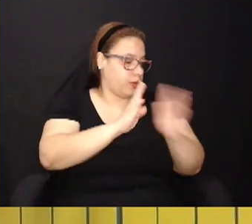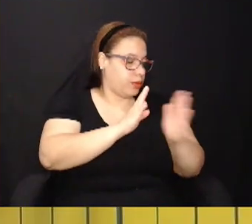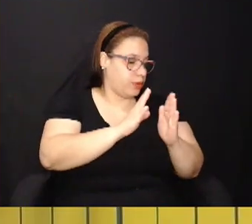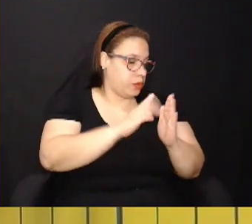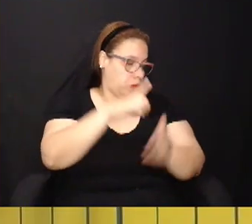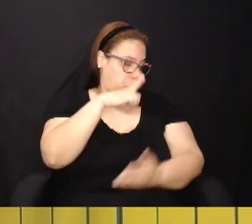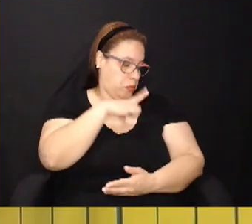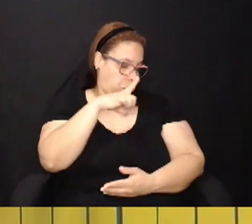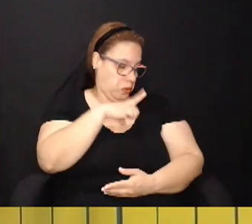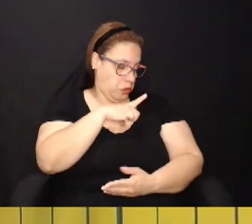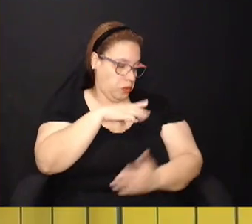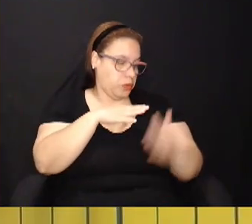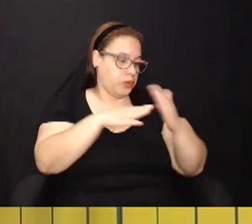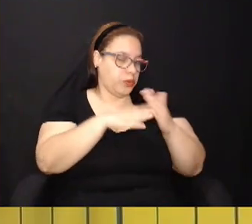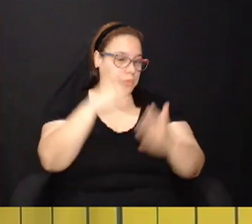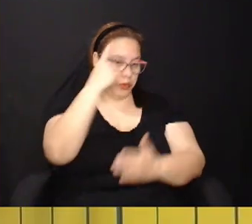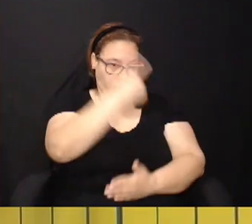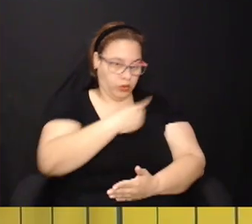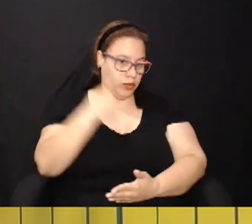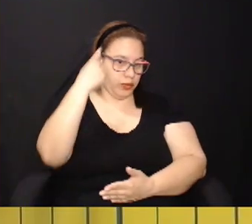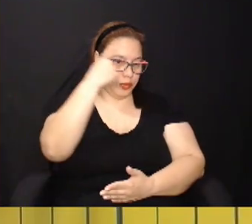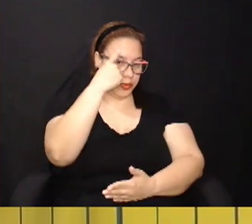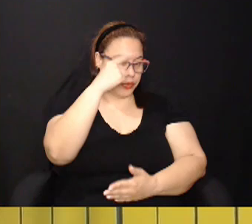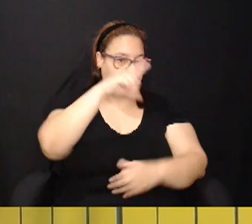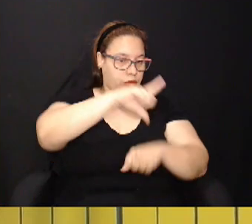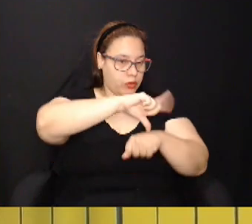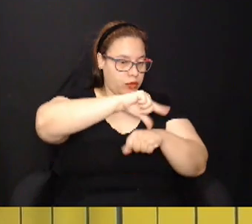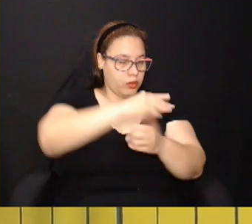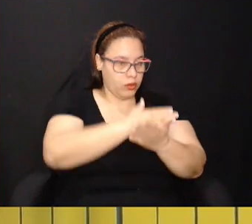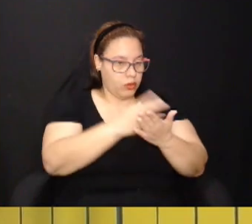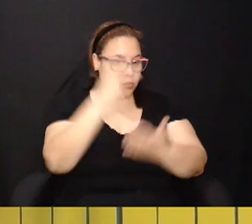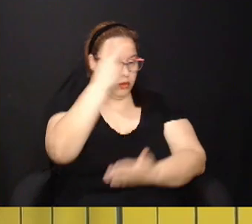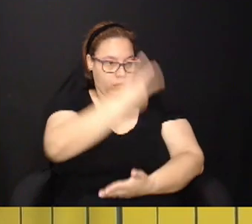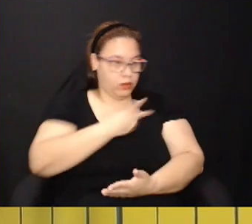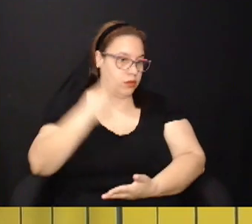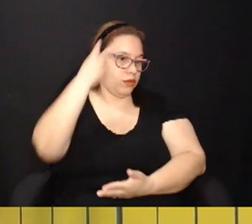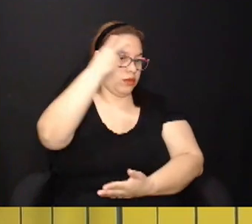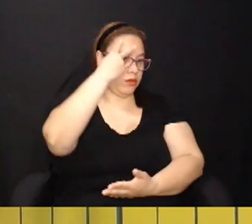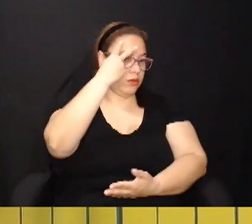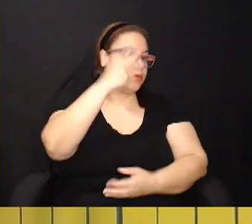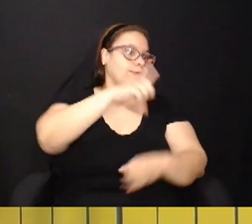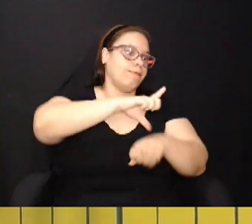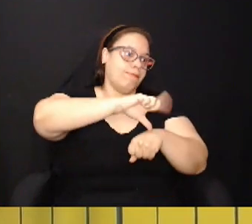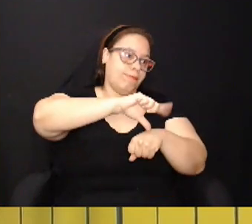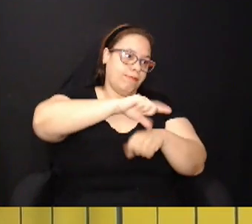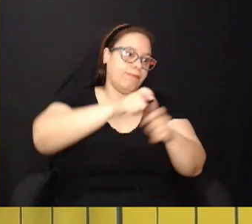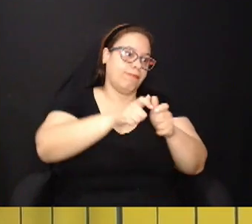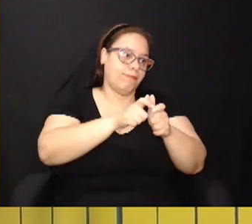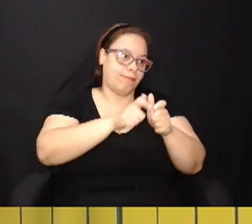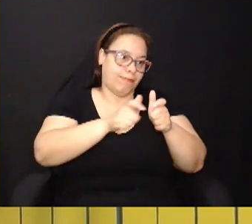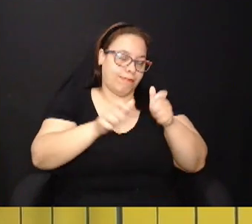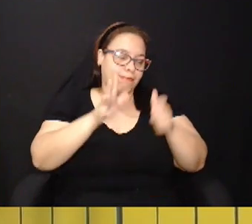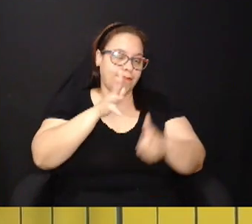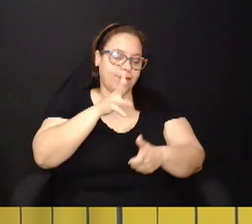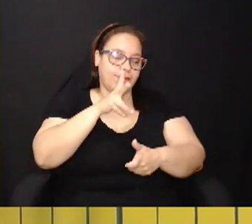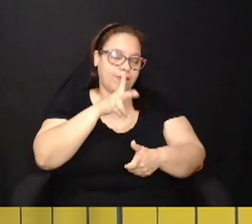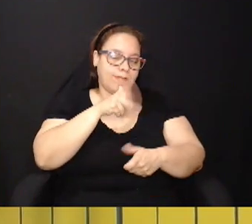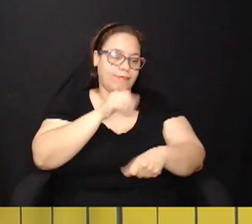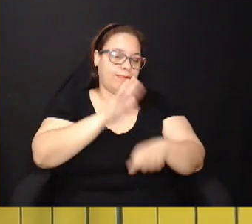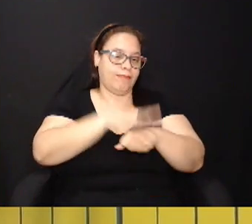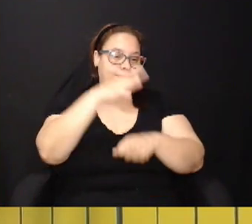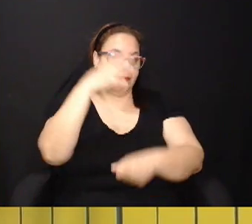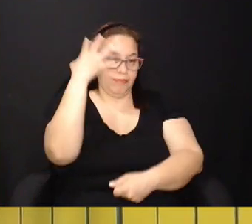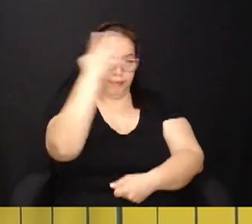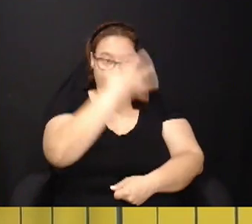até 1 hora, o atraso a partir de 2 horas e o atraso mais longo, depois de 4 horas.